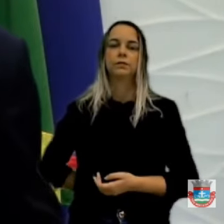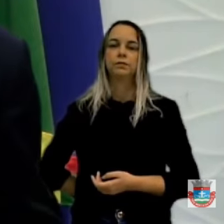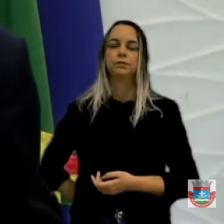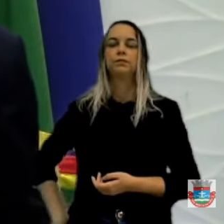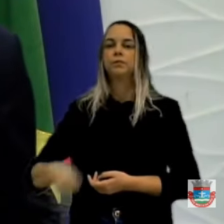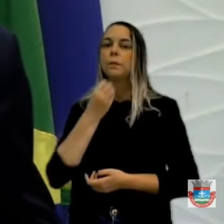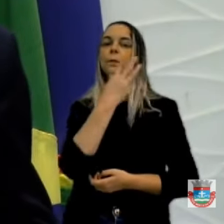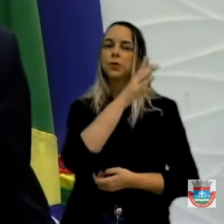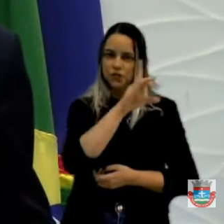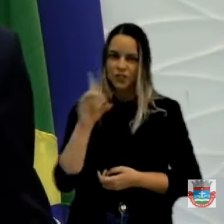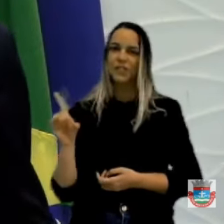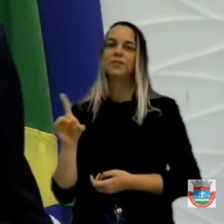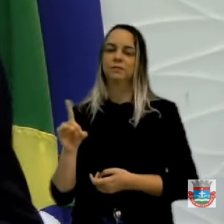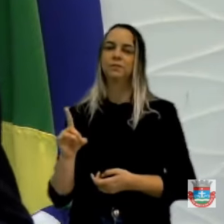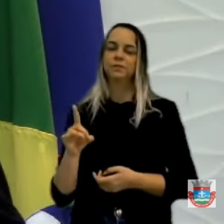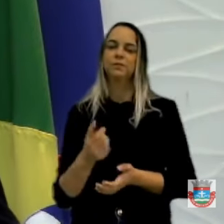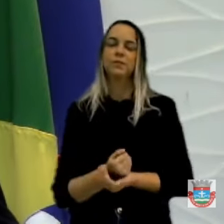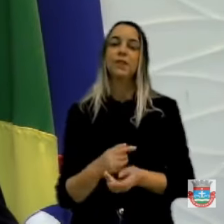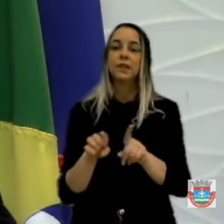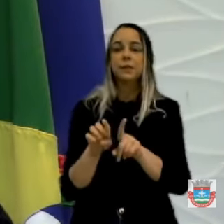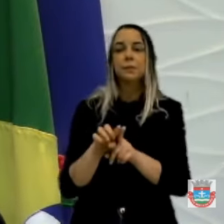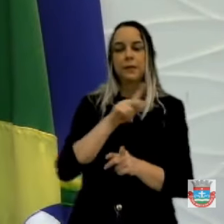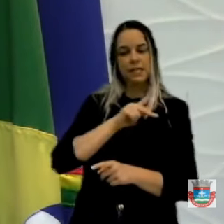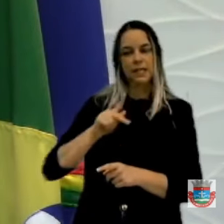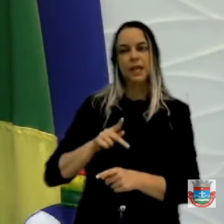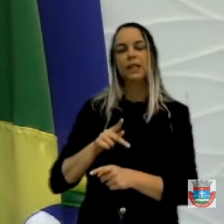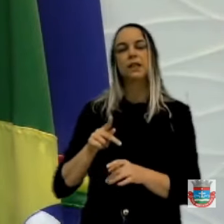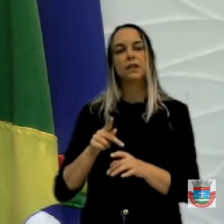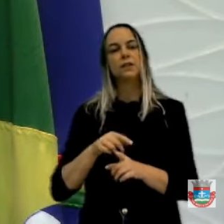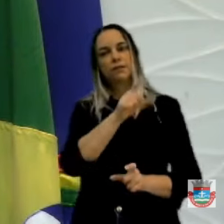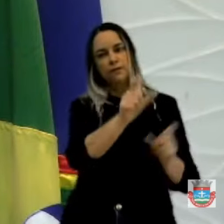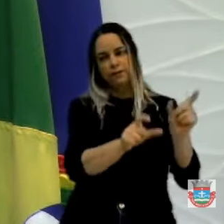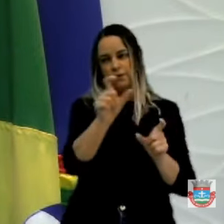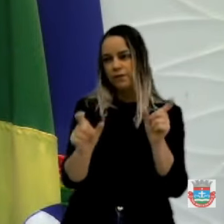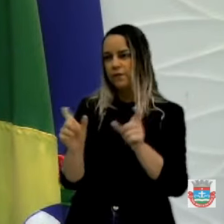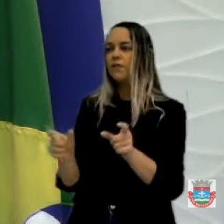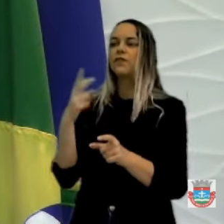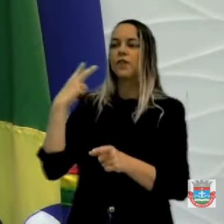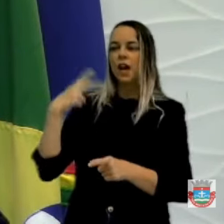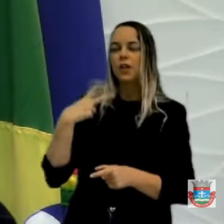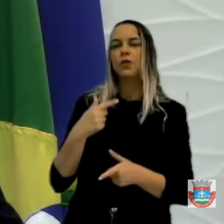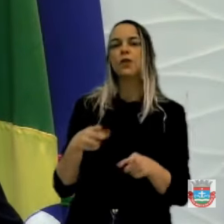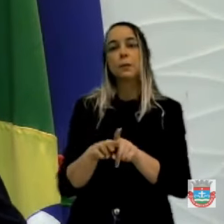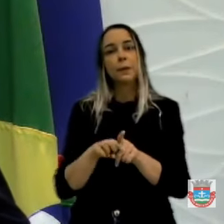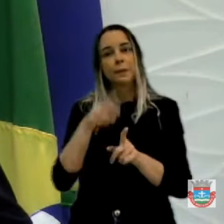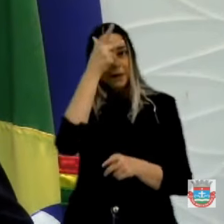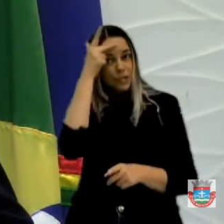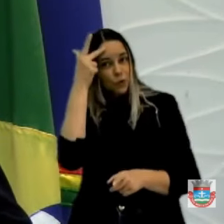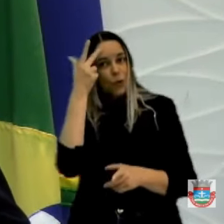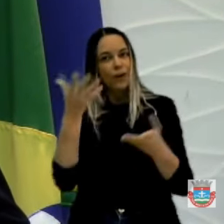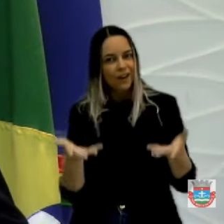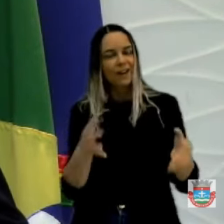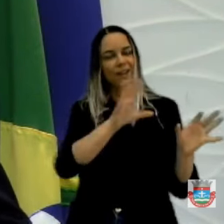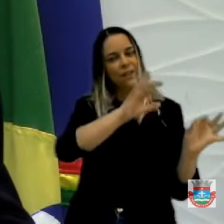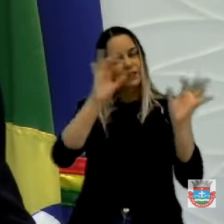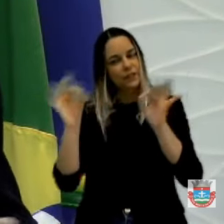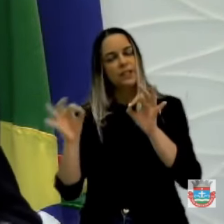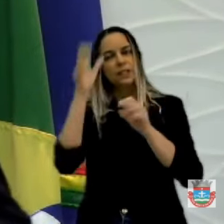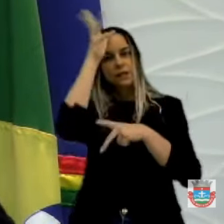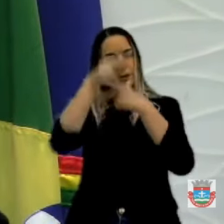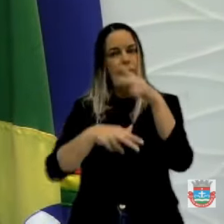Bom dia a todos, senhor presidente, colegas vereadores, vereadoras, ouvintes da Rádio Sorvente FM,